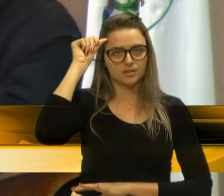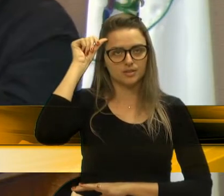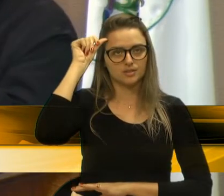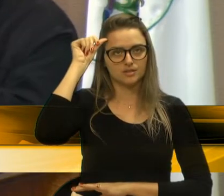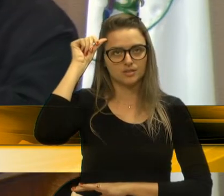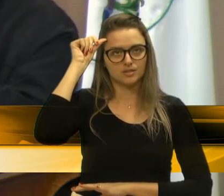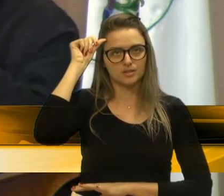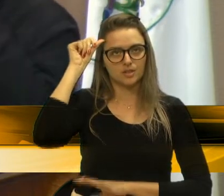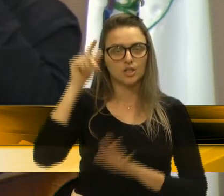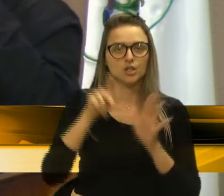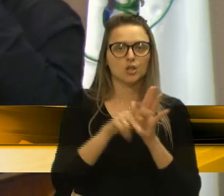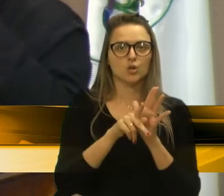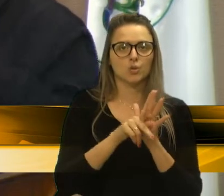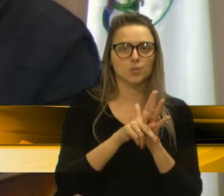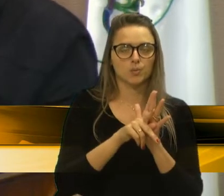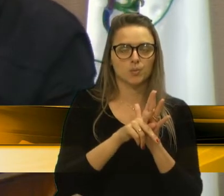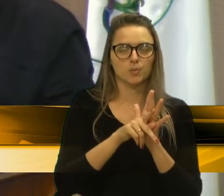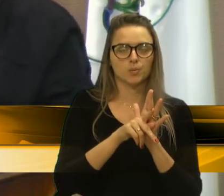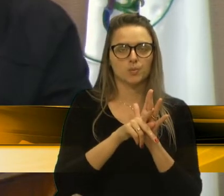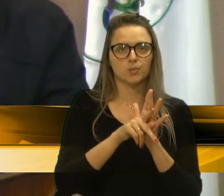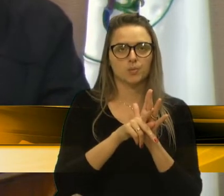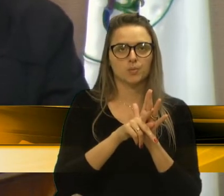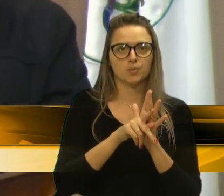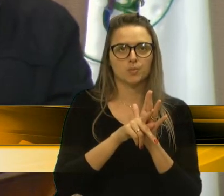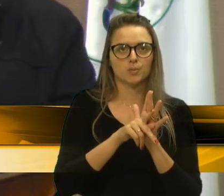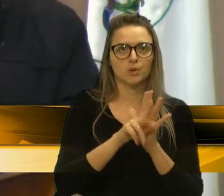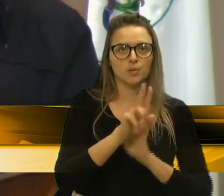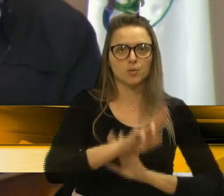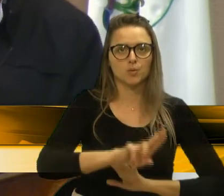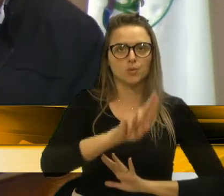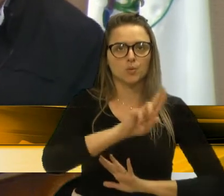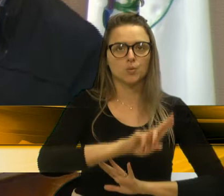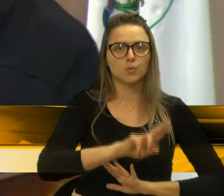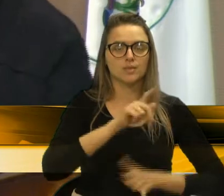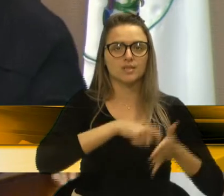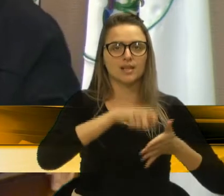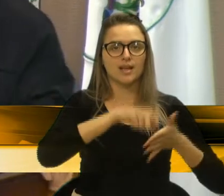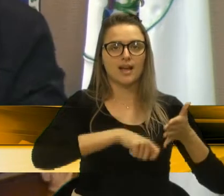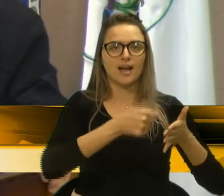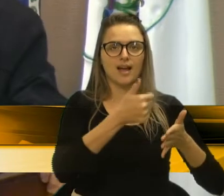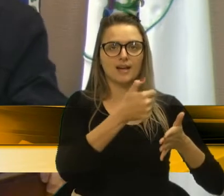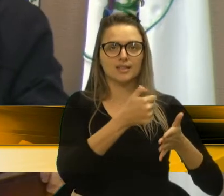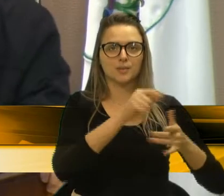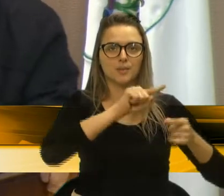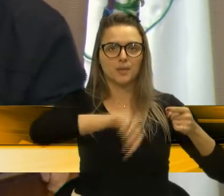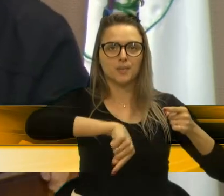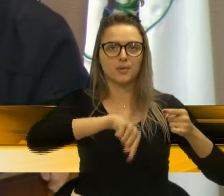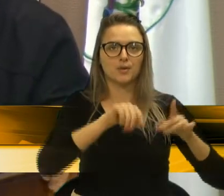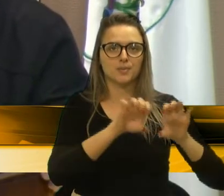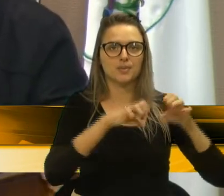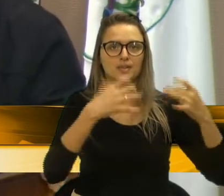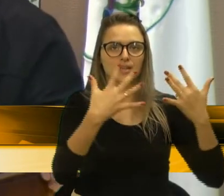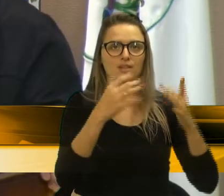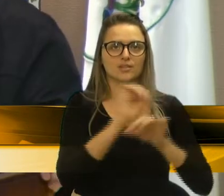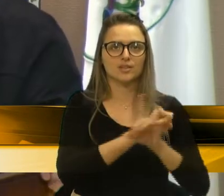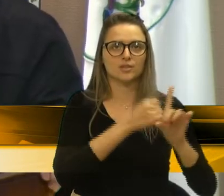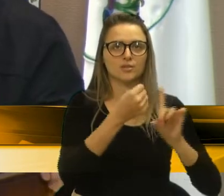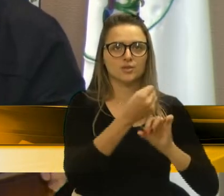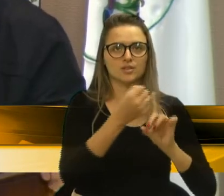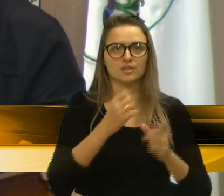ele utilize a sua caneta para proibir eventos sociais. Então, o